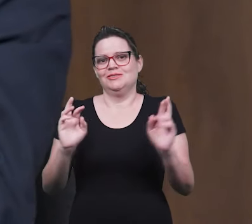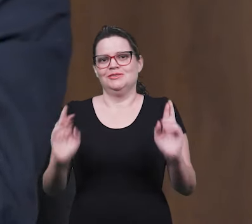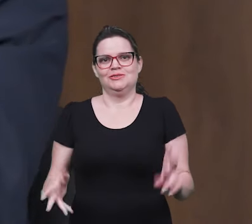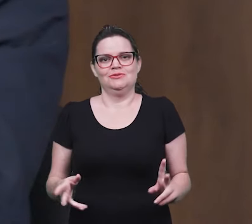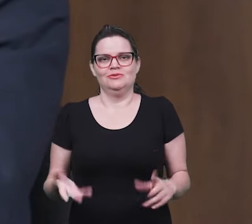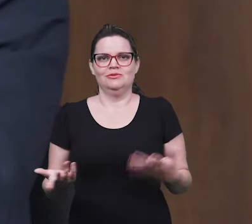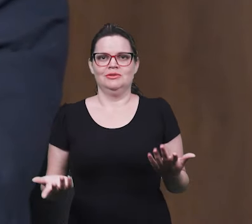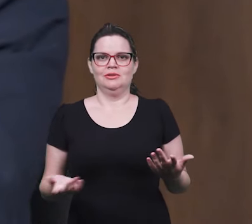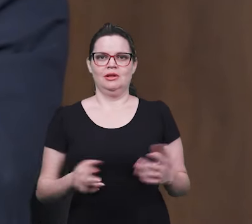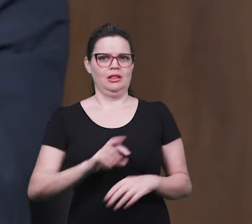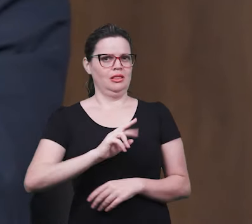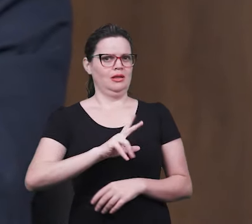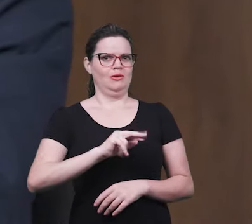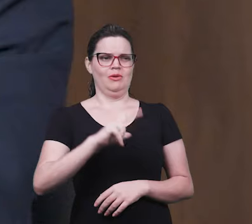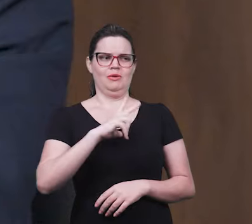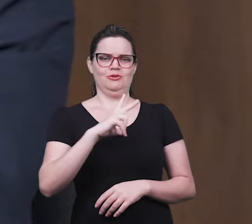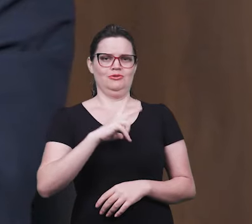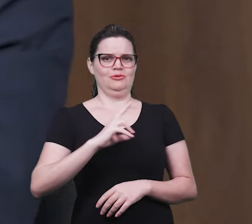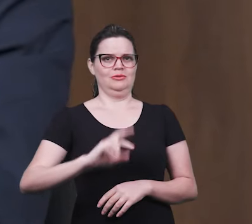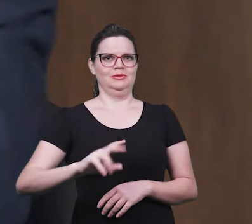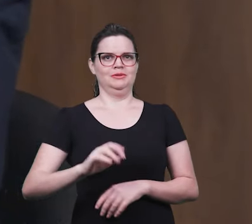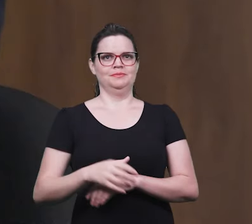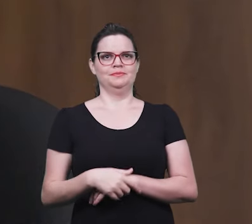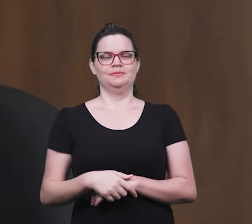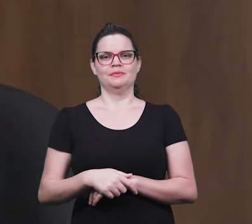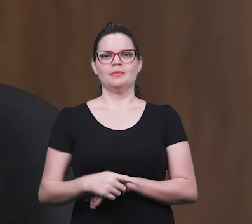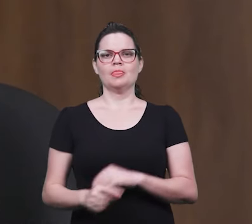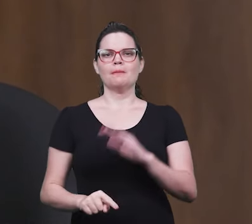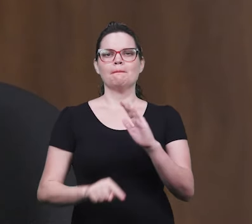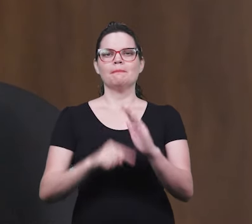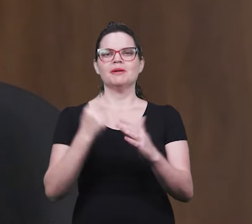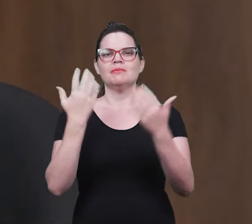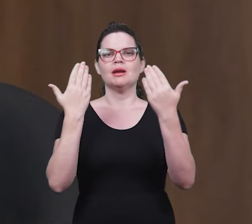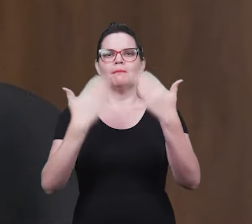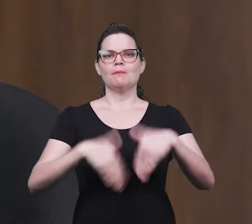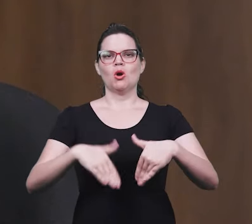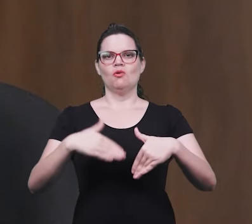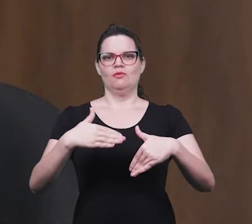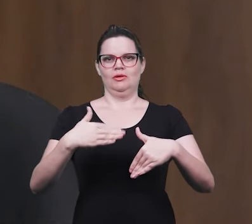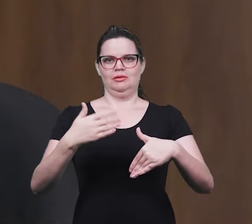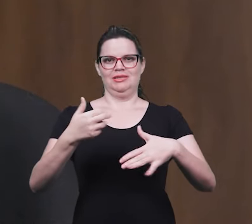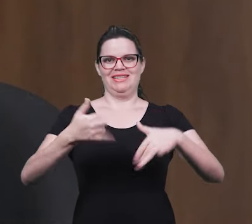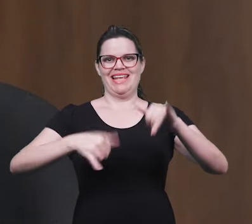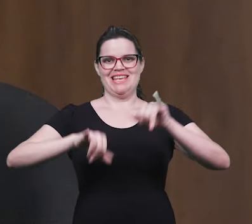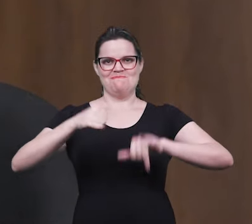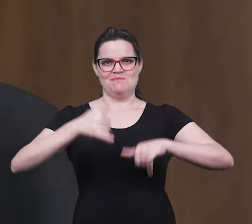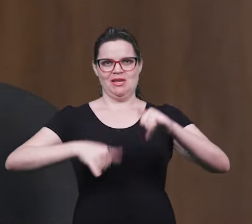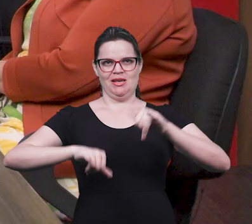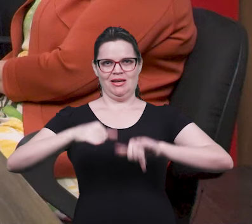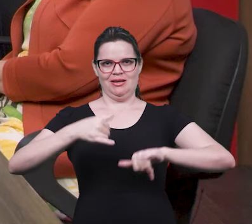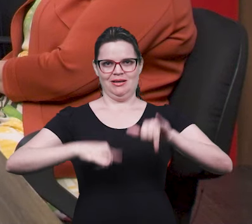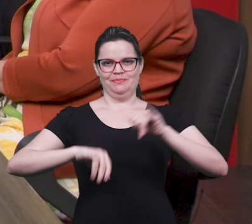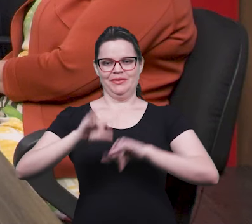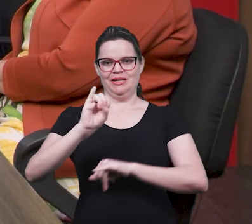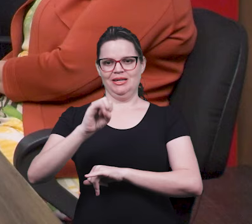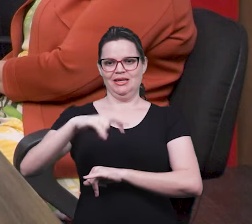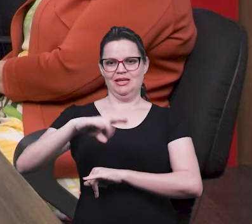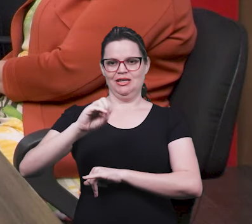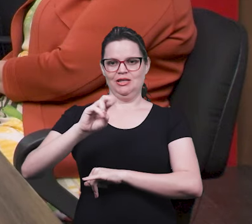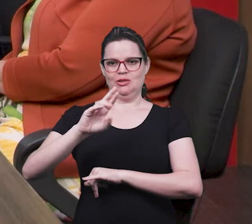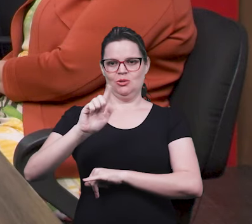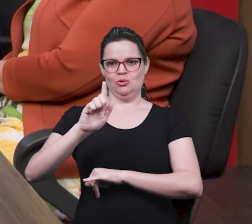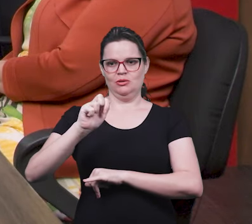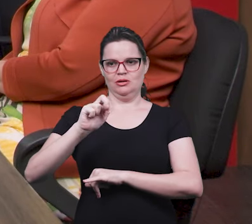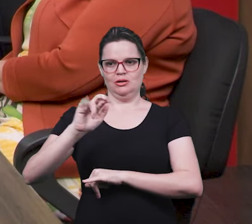Não era igual uma escola particular. A primeira prova que eu fiz de química inorgânica, o professor que era um estudante,